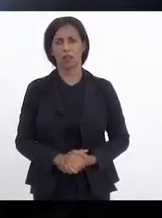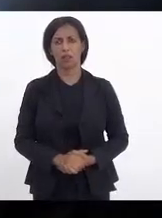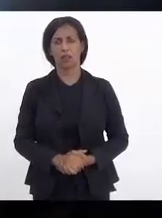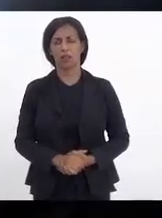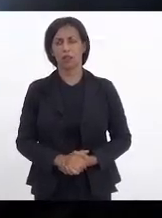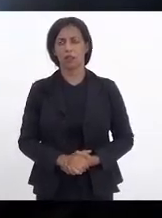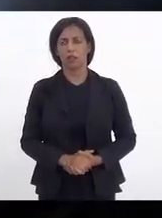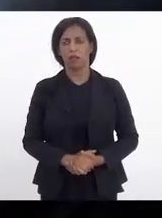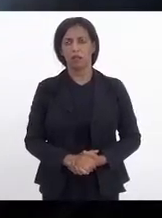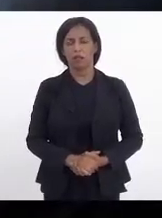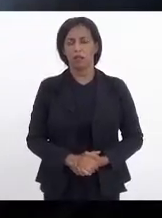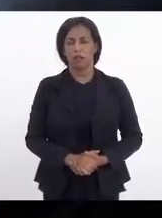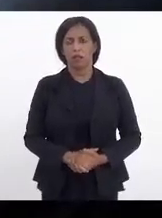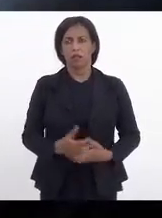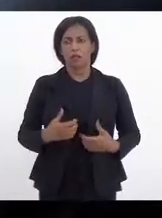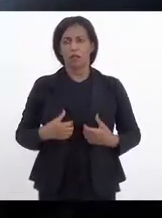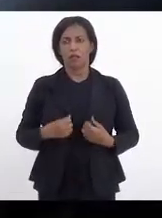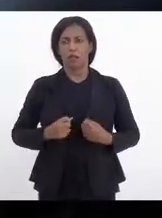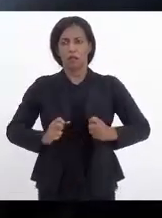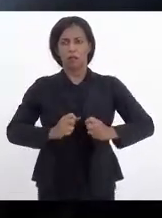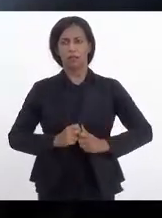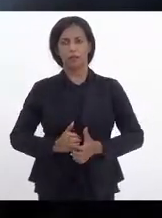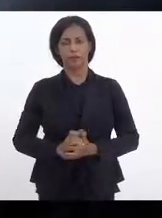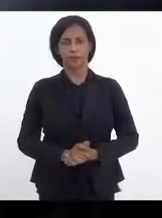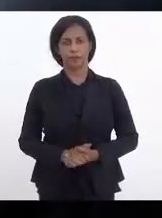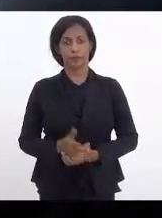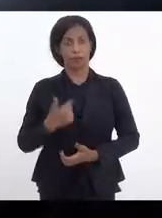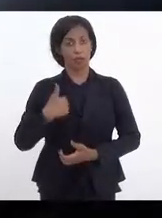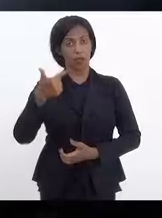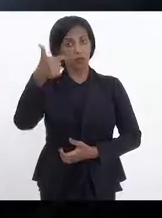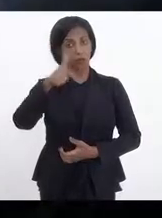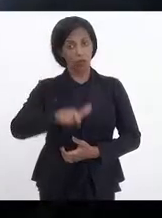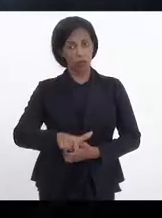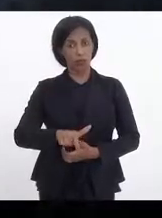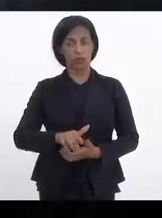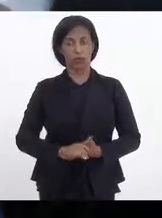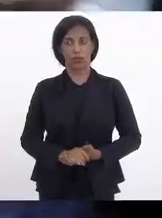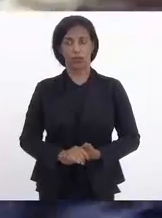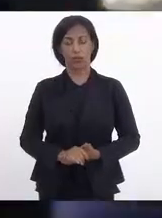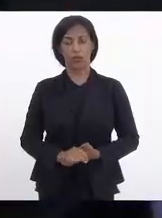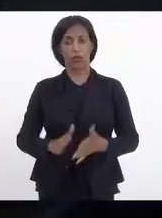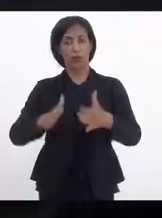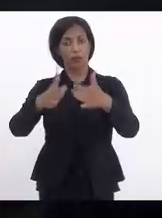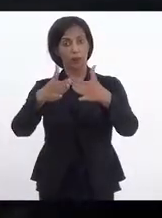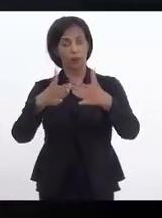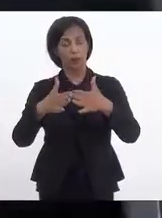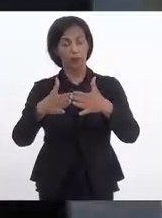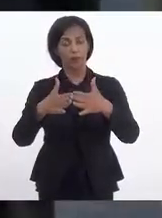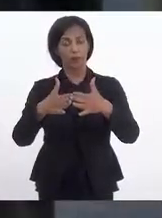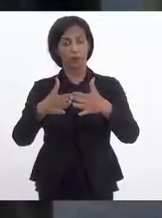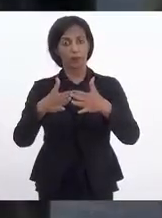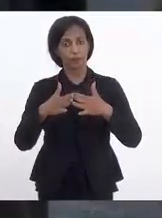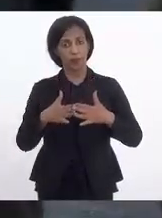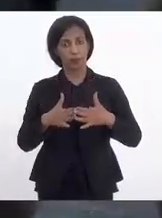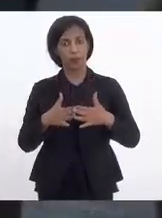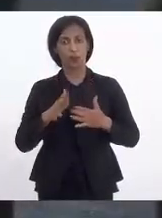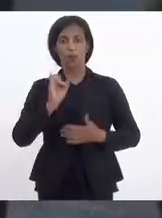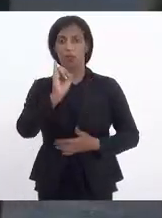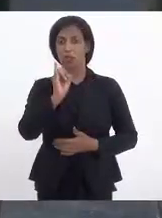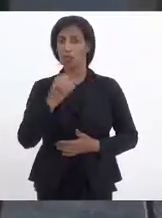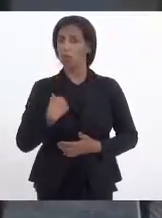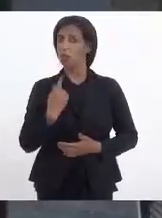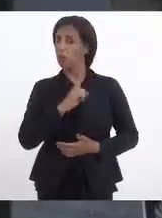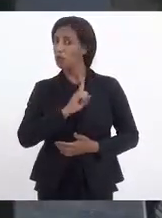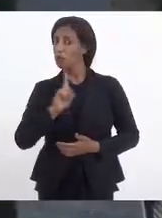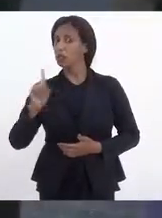e eu vou repetir pela última vez porque senão eu vou ter que